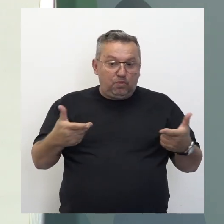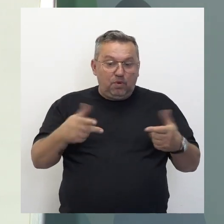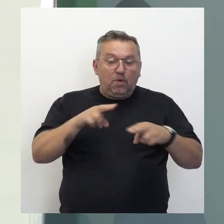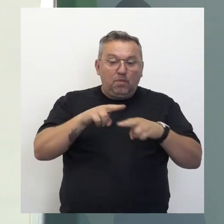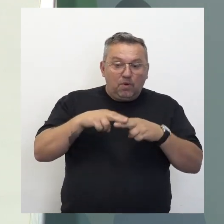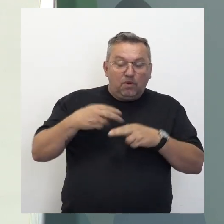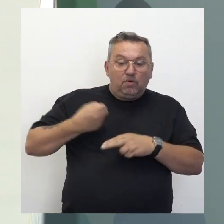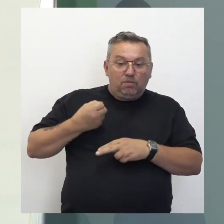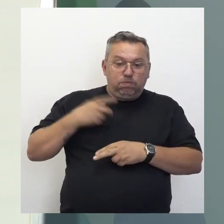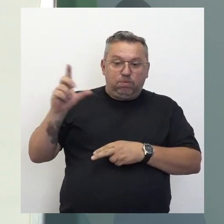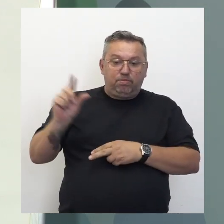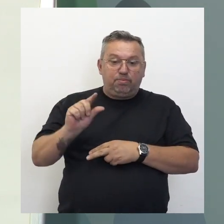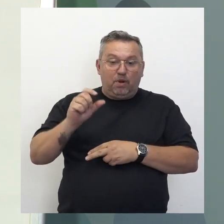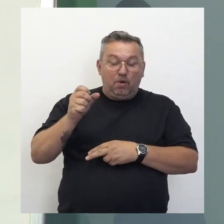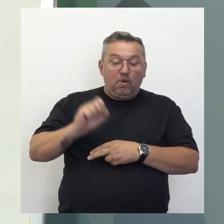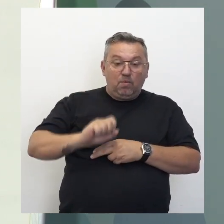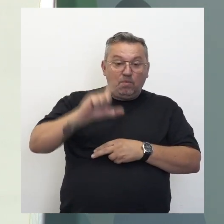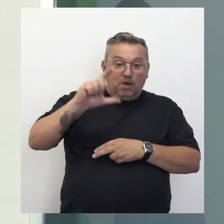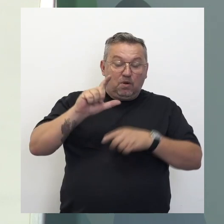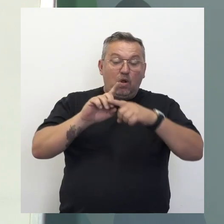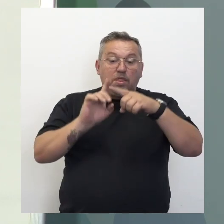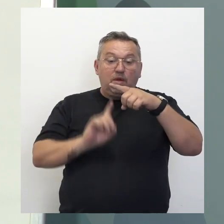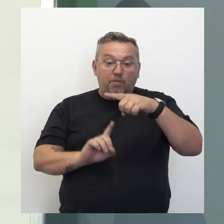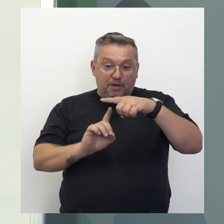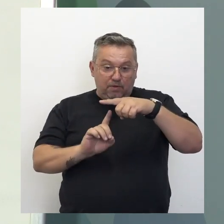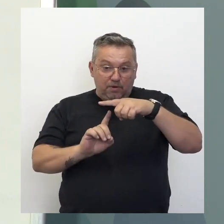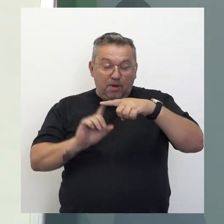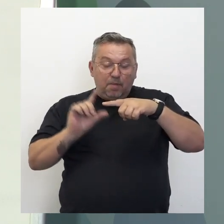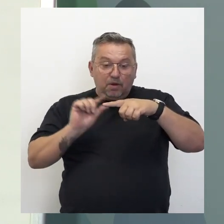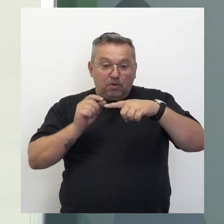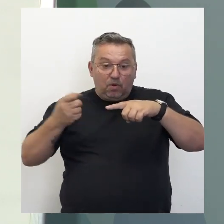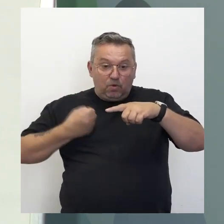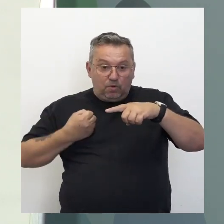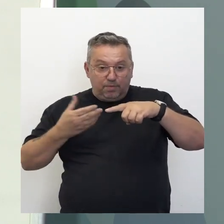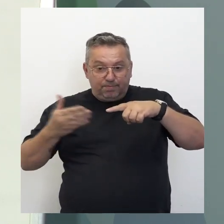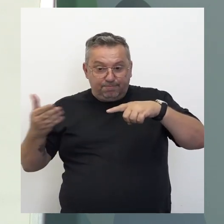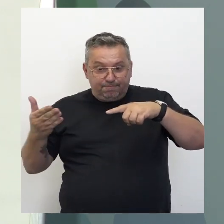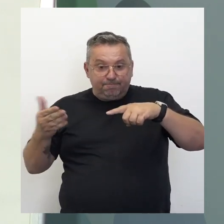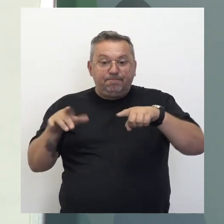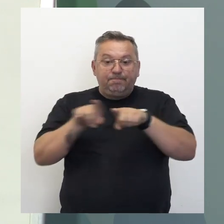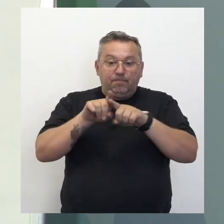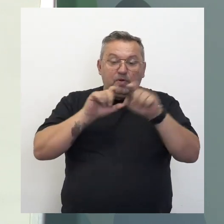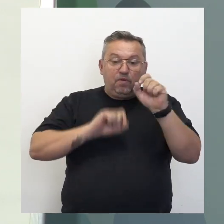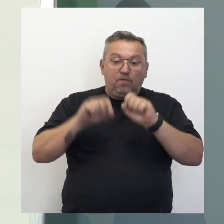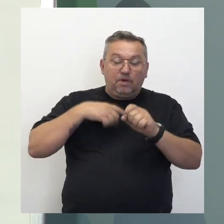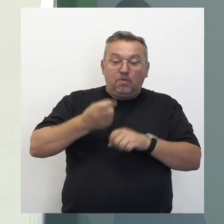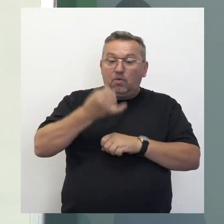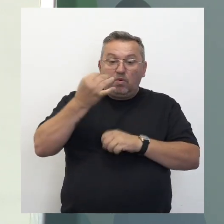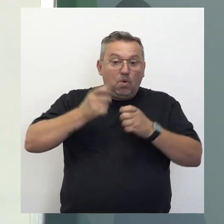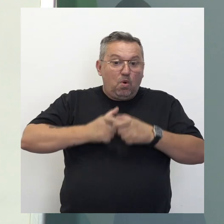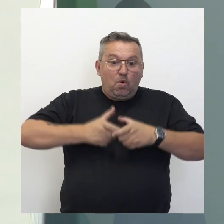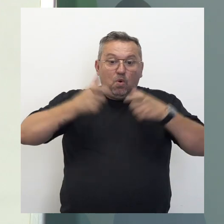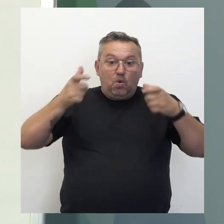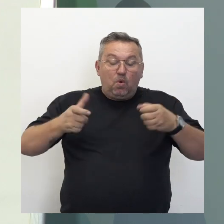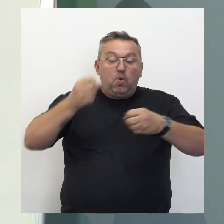muito pequeno. Porque quanto maior o denominador, menor vai ser o valor aqui, certo? Então, eu vou ter uma quantidade muito grande de